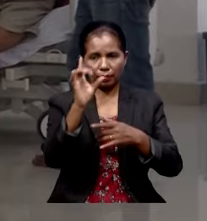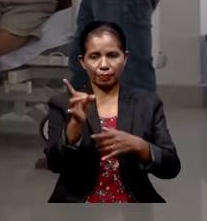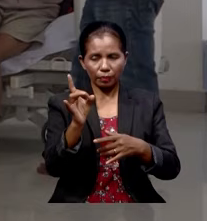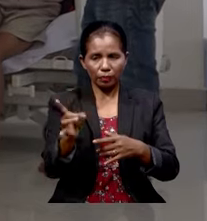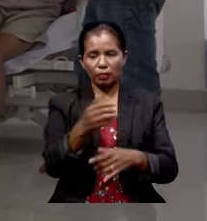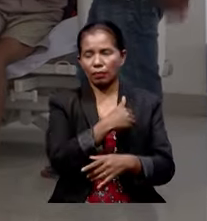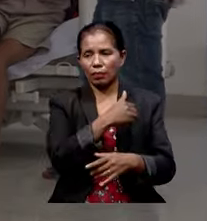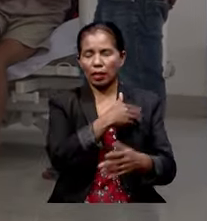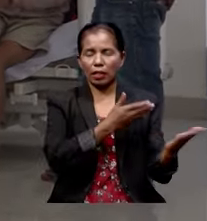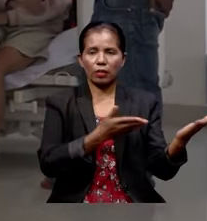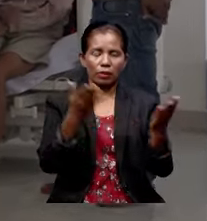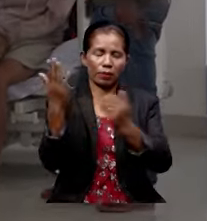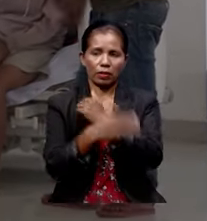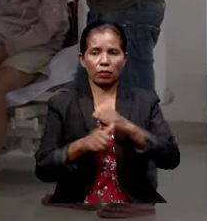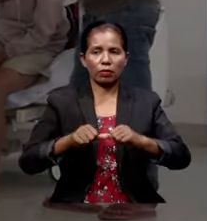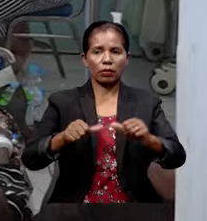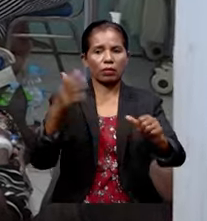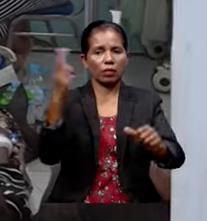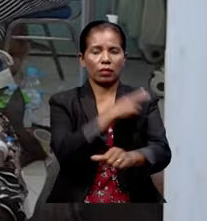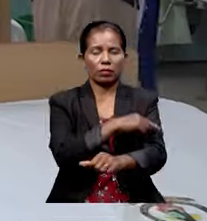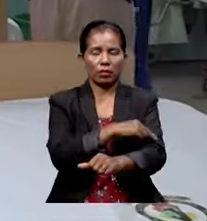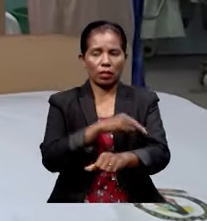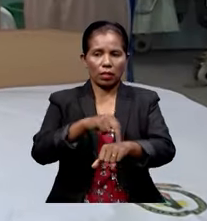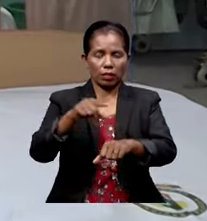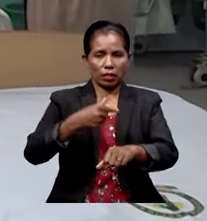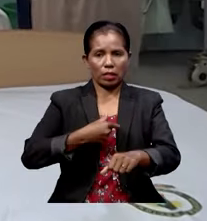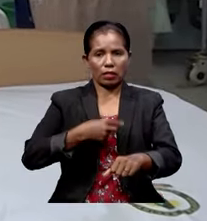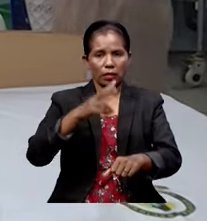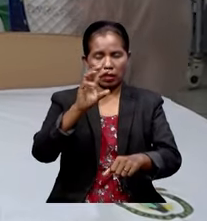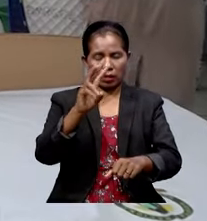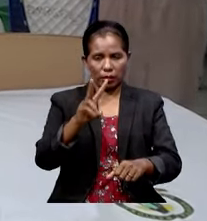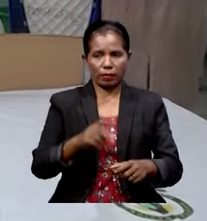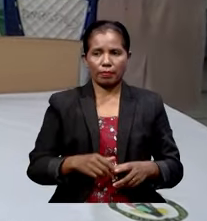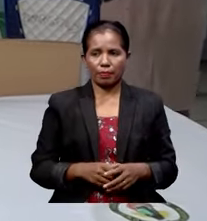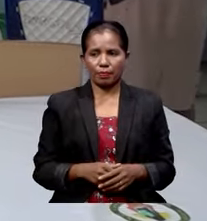maxida transfere, continua halo tratamento e Hospital Nacional. Equipa cobertura, GMN.